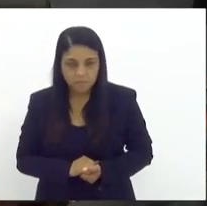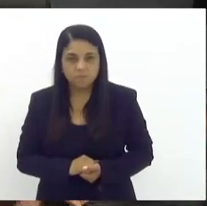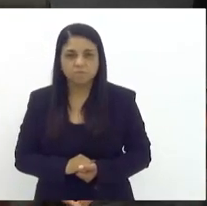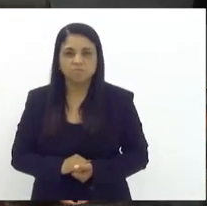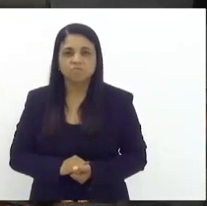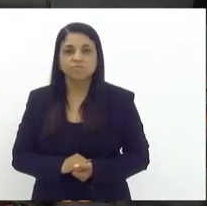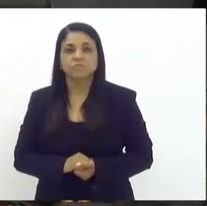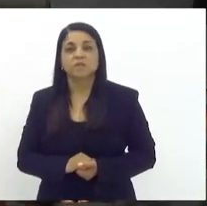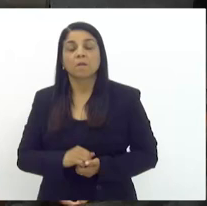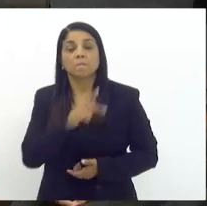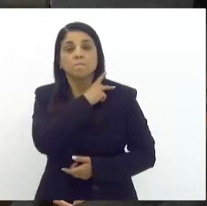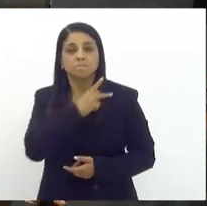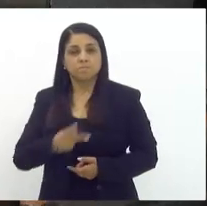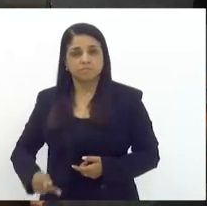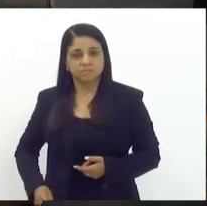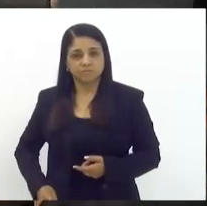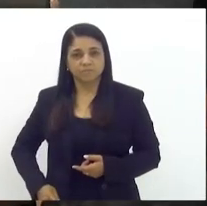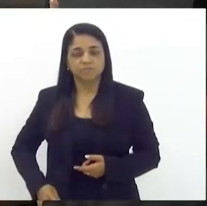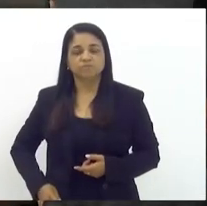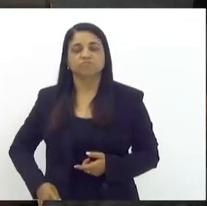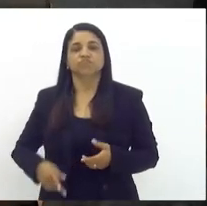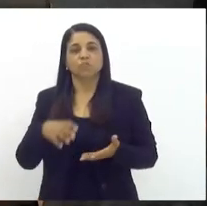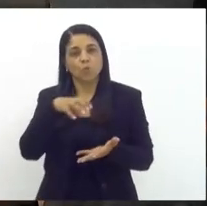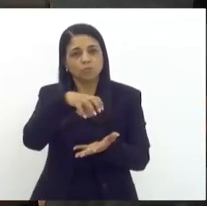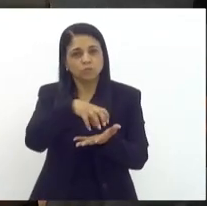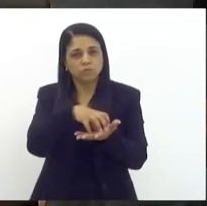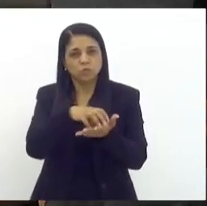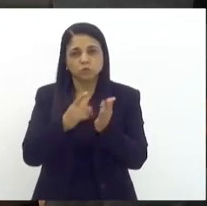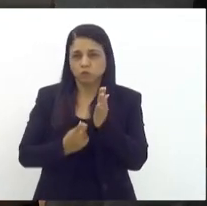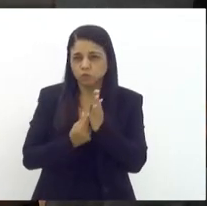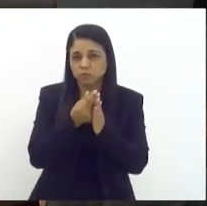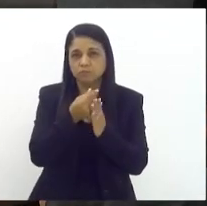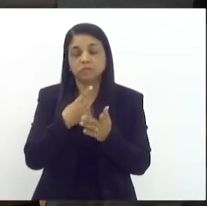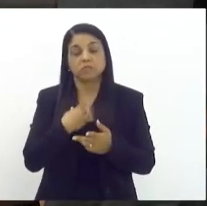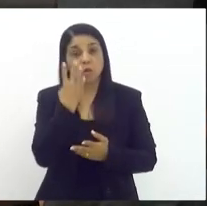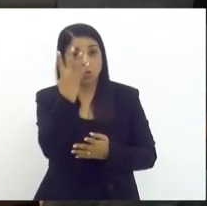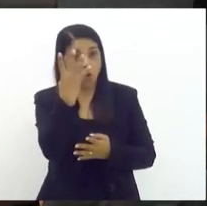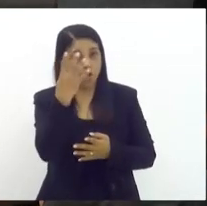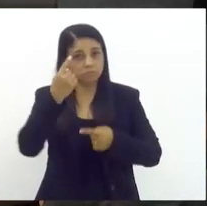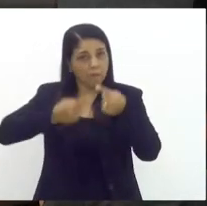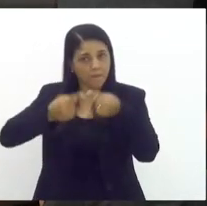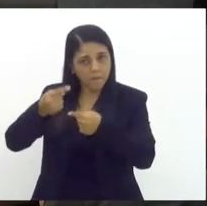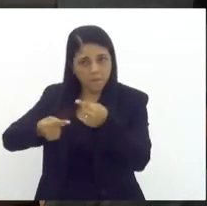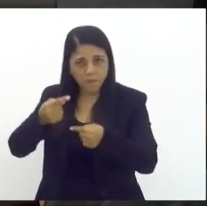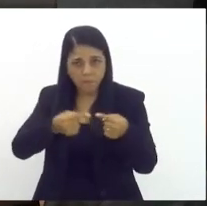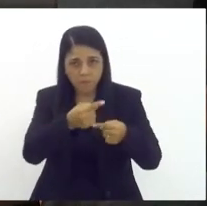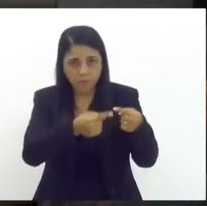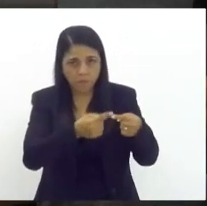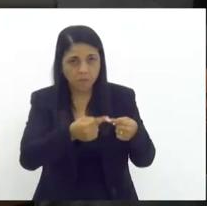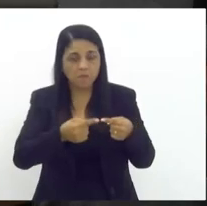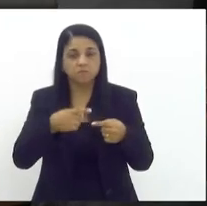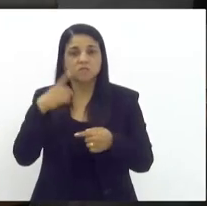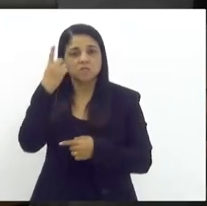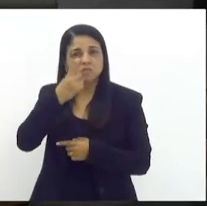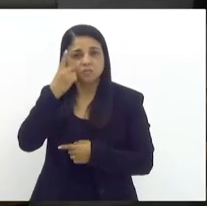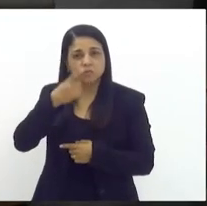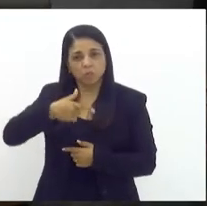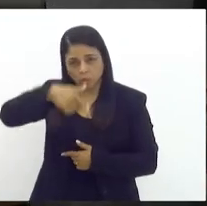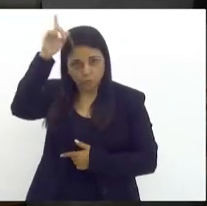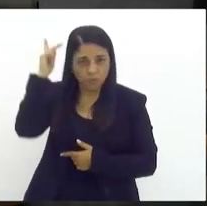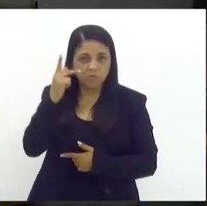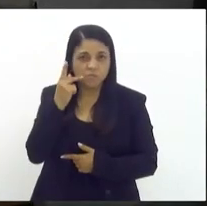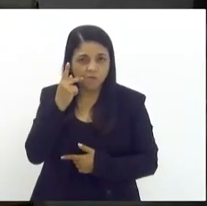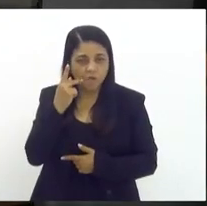presidente da Comissão de orçamento nesse painel terão quatro debatedores por favor Deputado Luiz Paulo